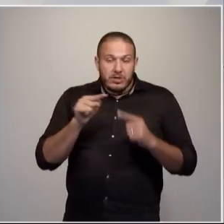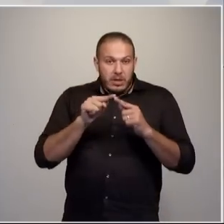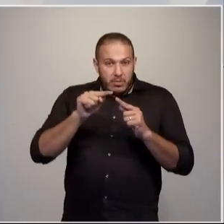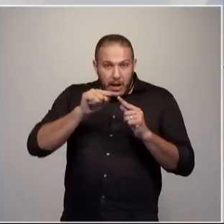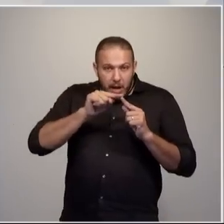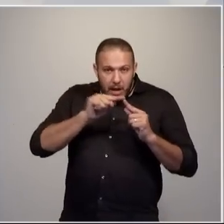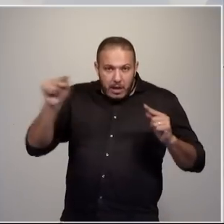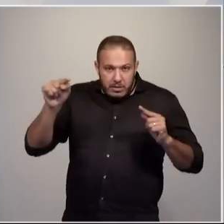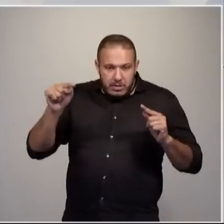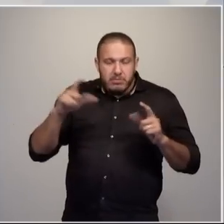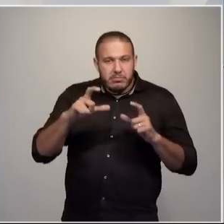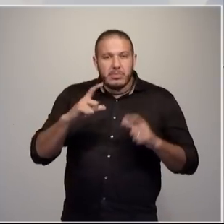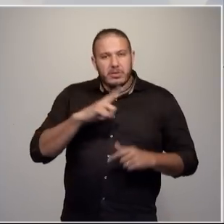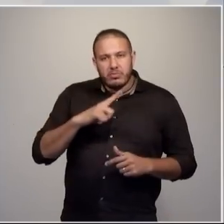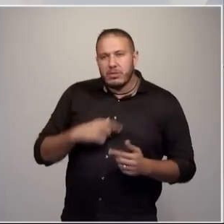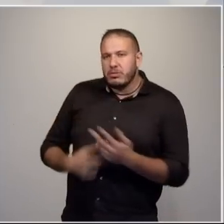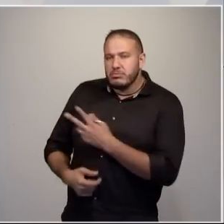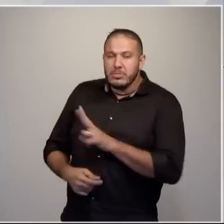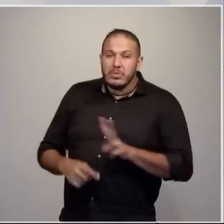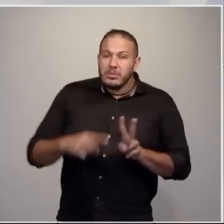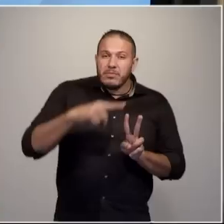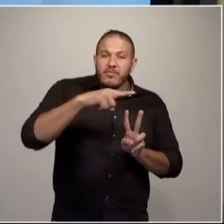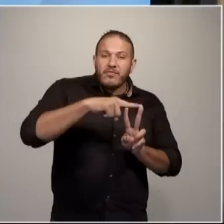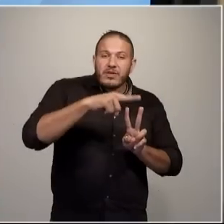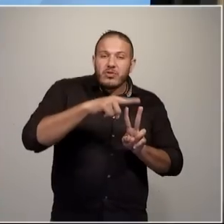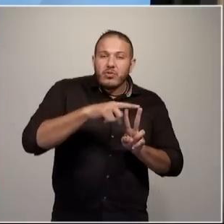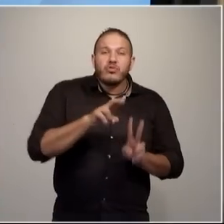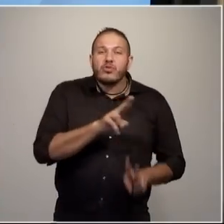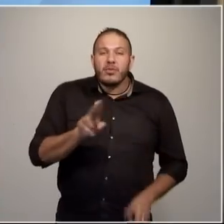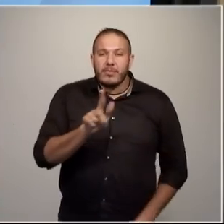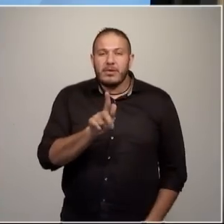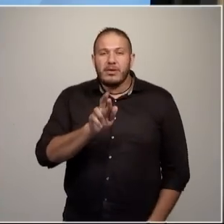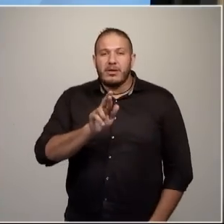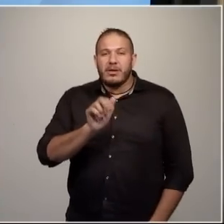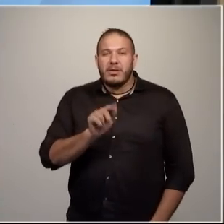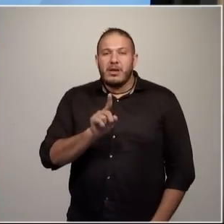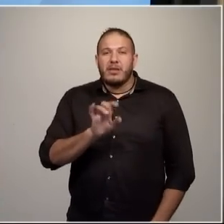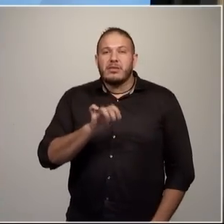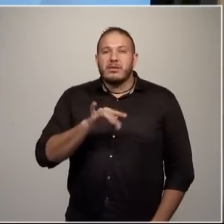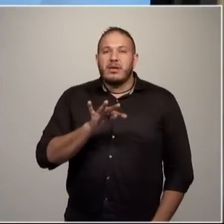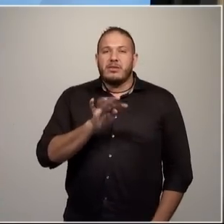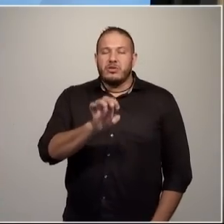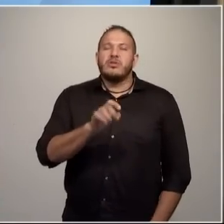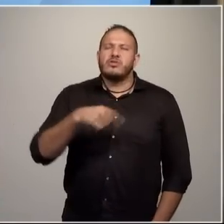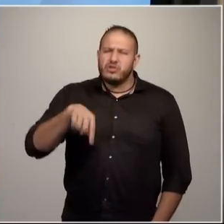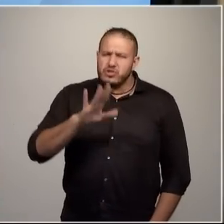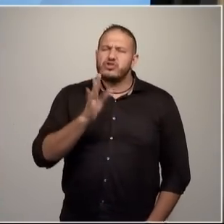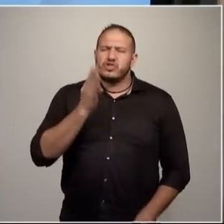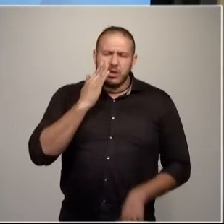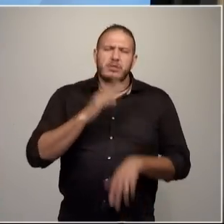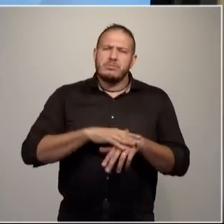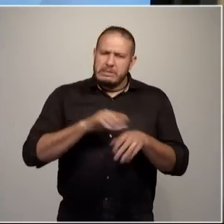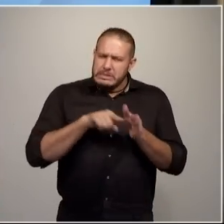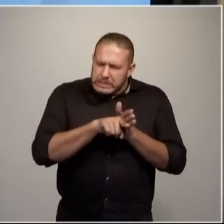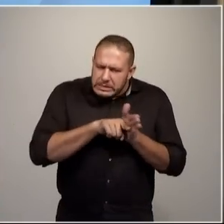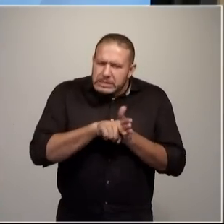curva, eu tenho o vetor gradiente para fazer isso. A gente explorou isso em alguns